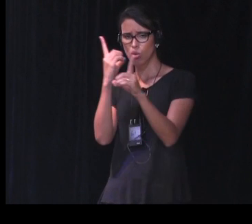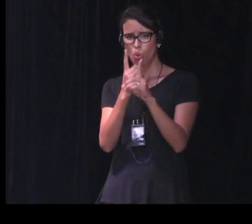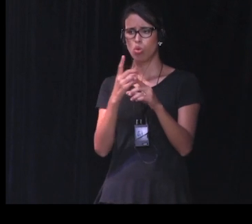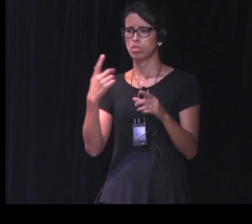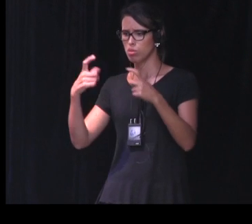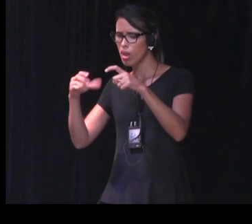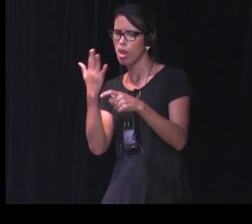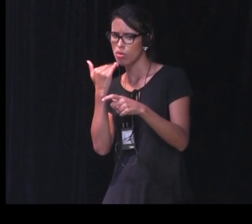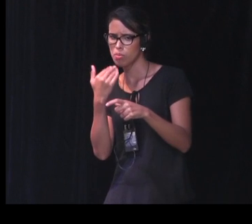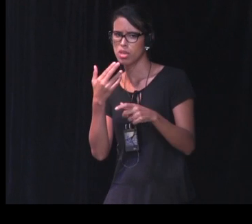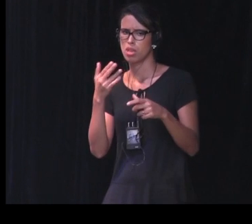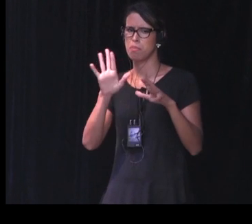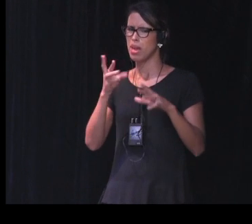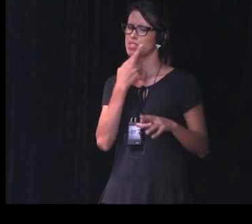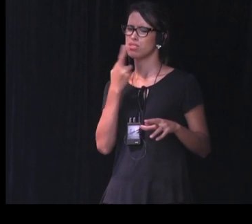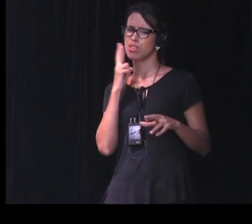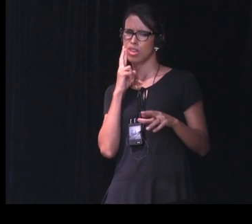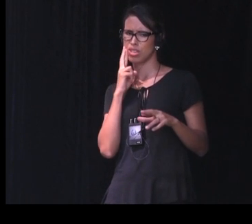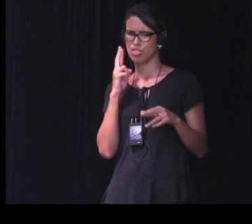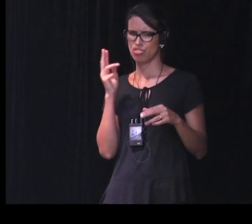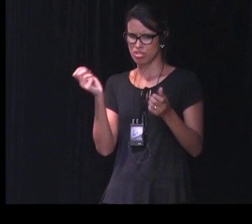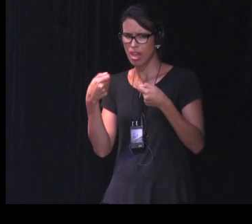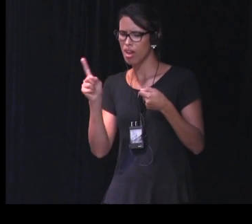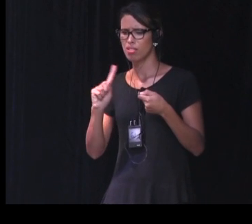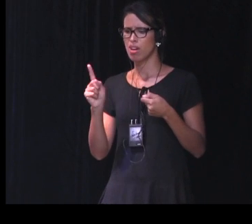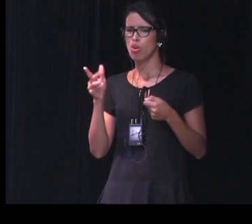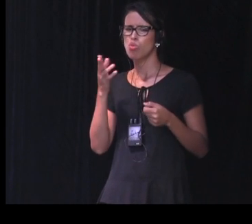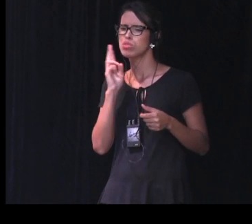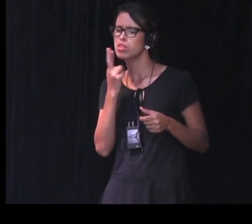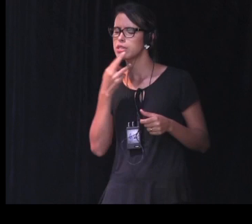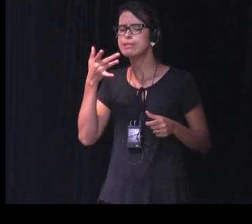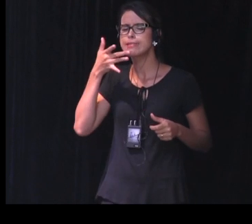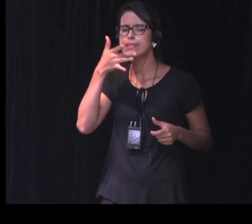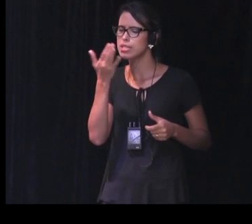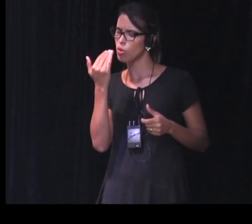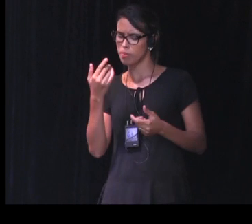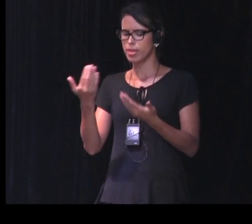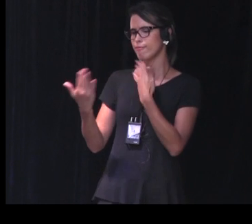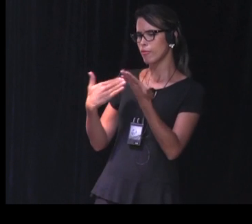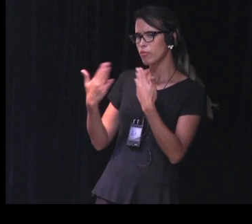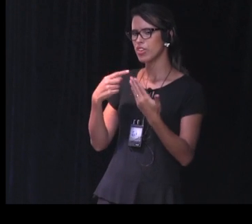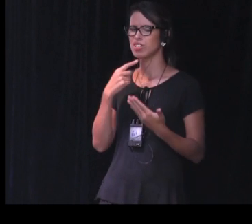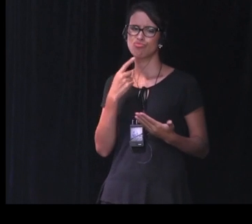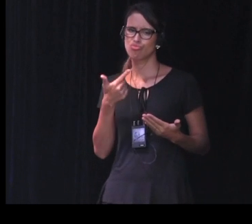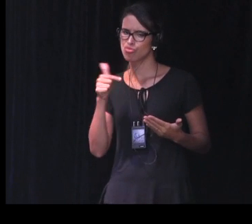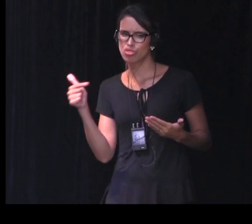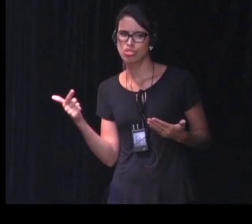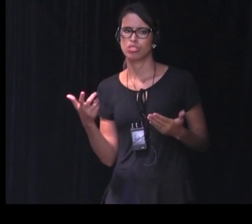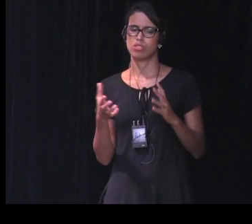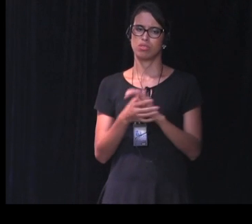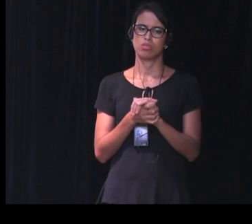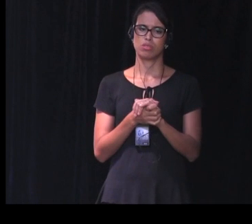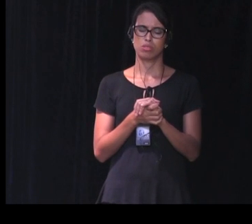eram restaurantes, como lugar onde se come uma coisa gostosa, um local